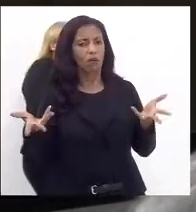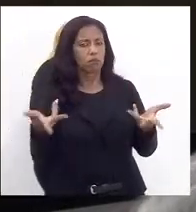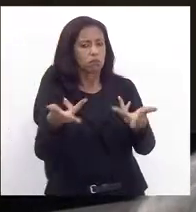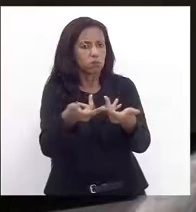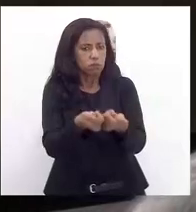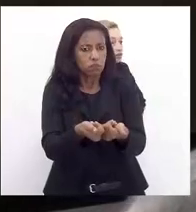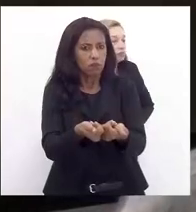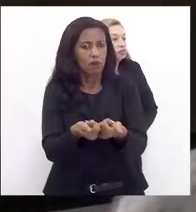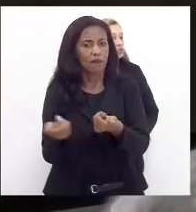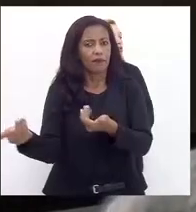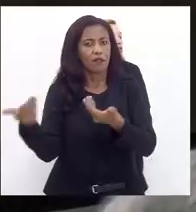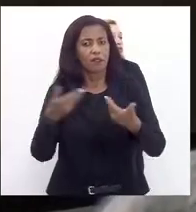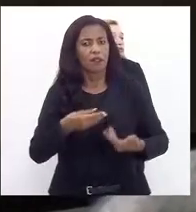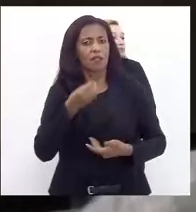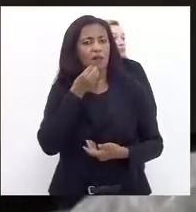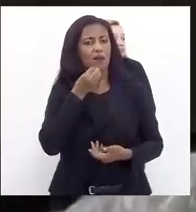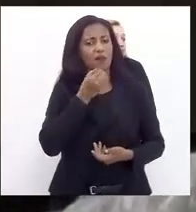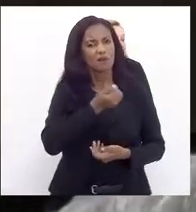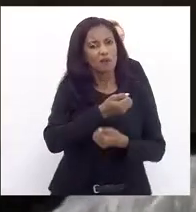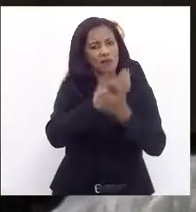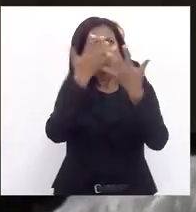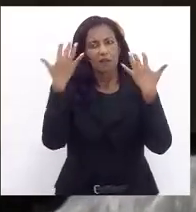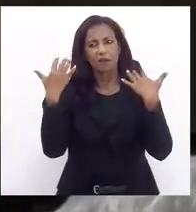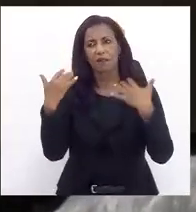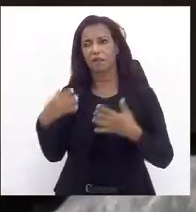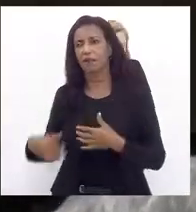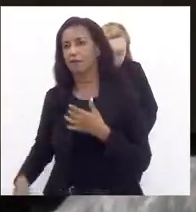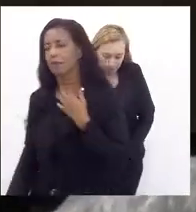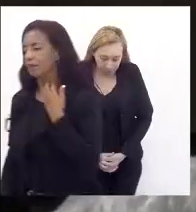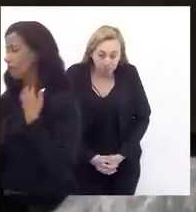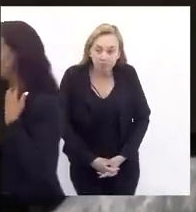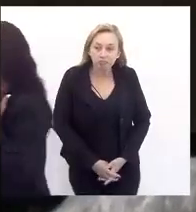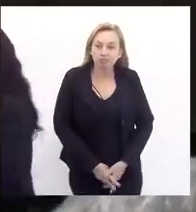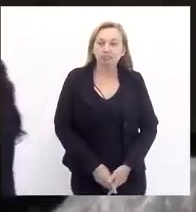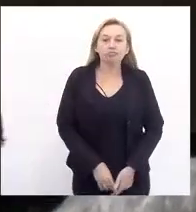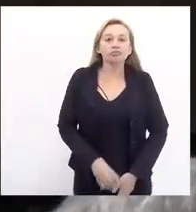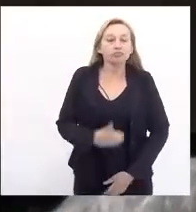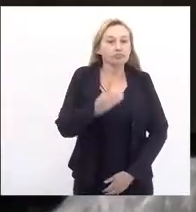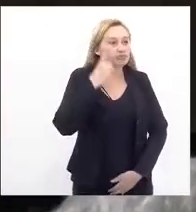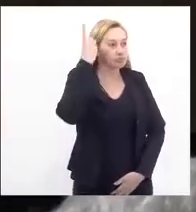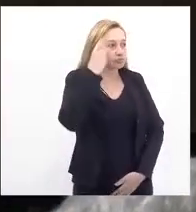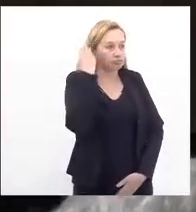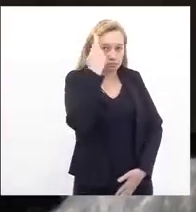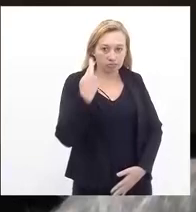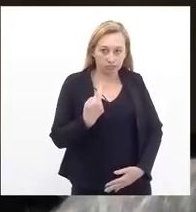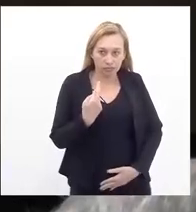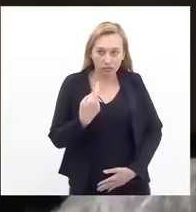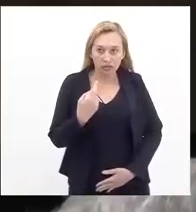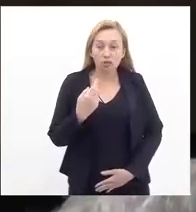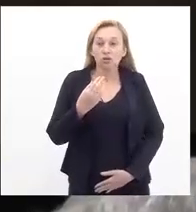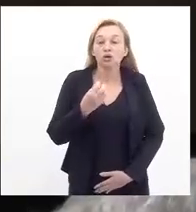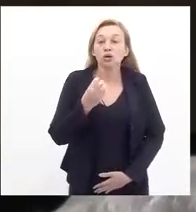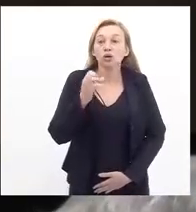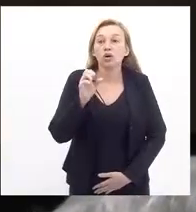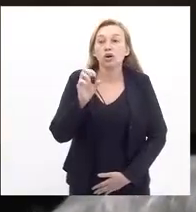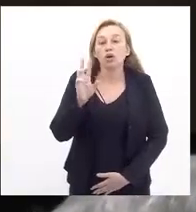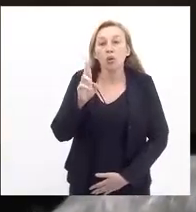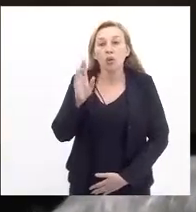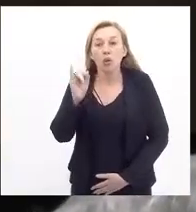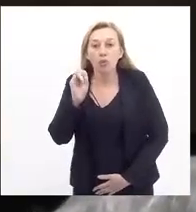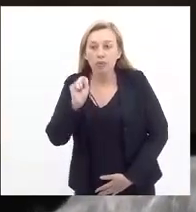maravilhosa vem trazer transparência deputada Renata o deputado aqui o Rubens bomtempo